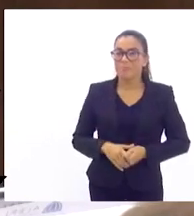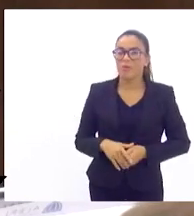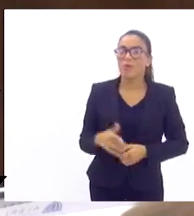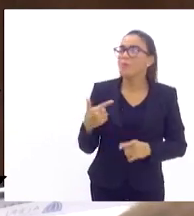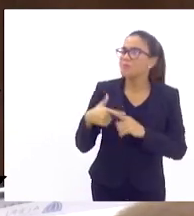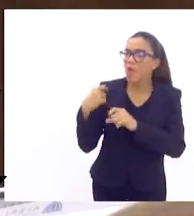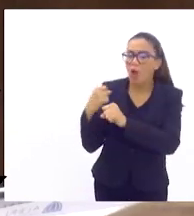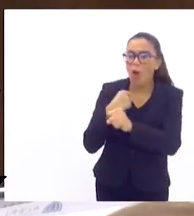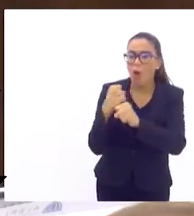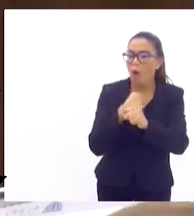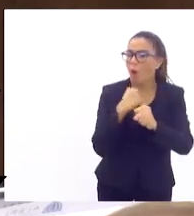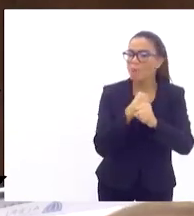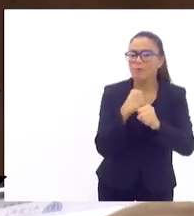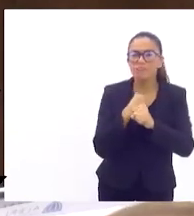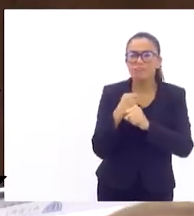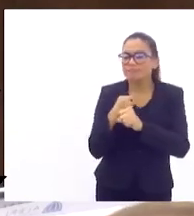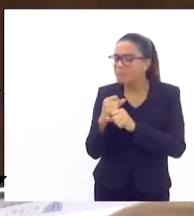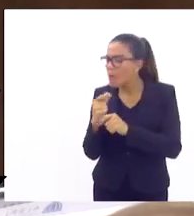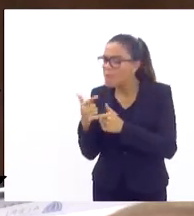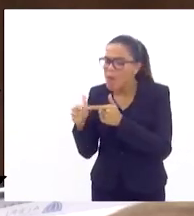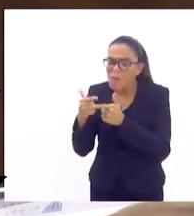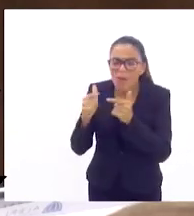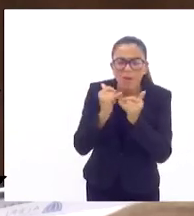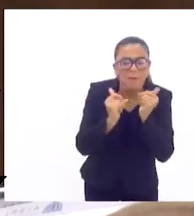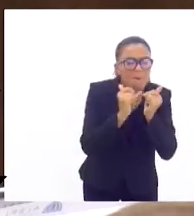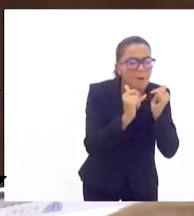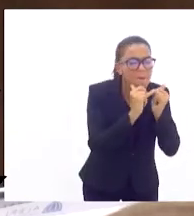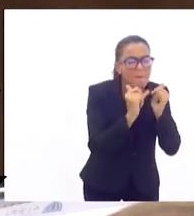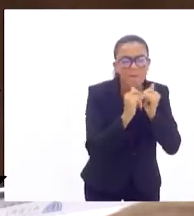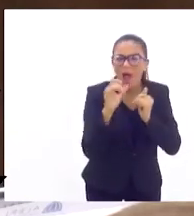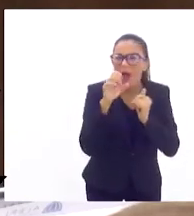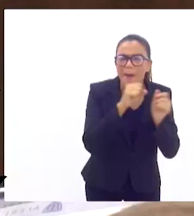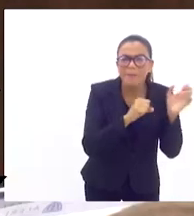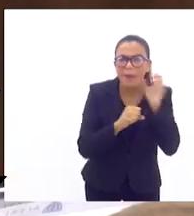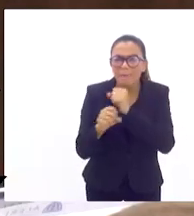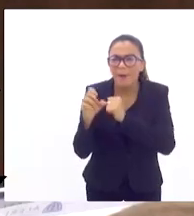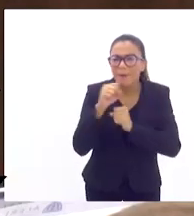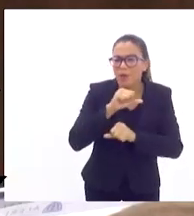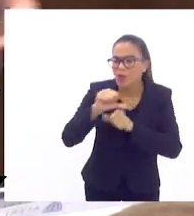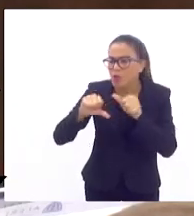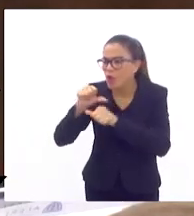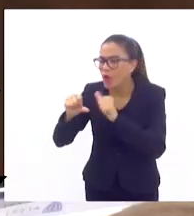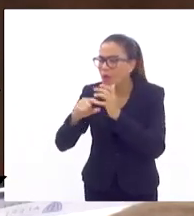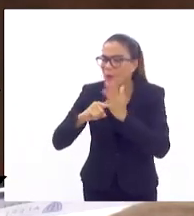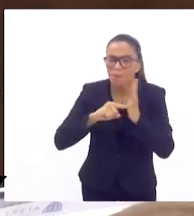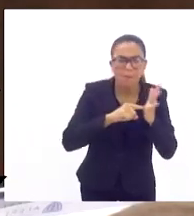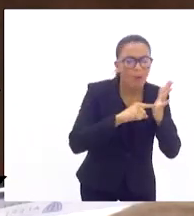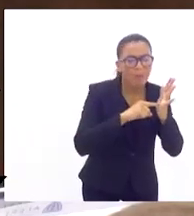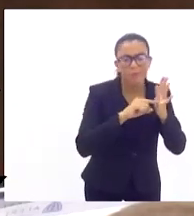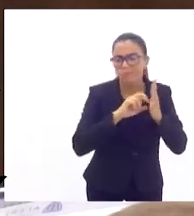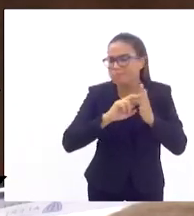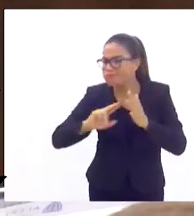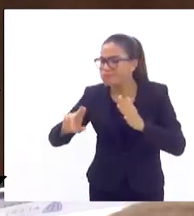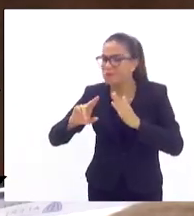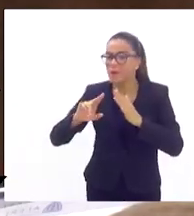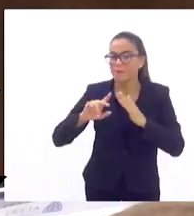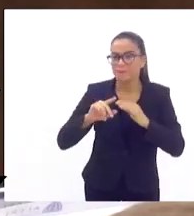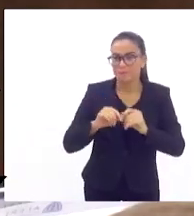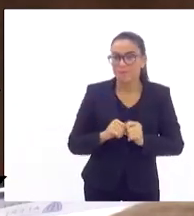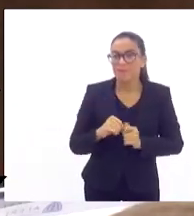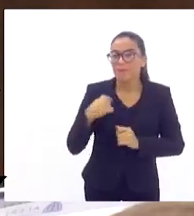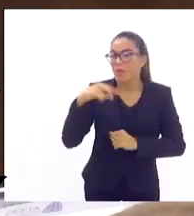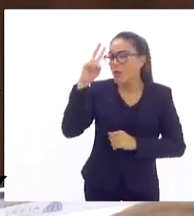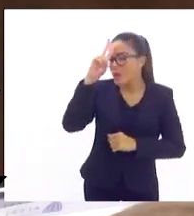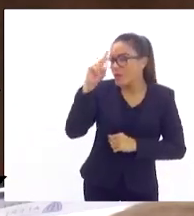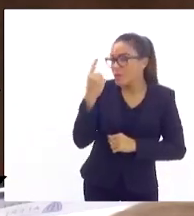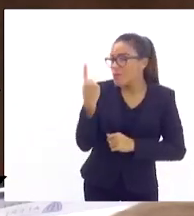seriam o quê? Para resolver pequenos problemas de forma rápida, trocar uma bomba, estender uma rede, fazer isso, fazer aquilo. E eu me lembro que uma